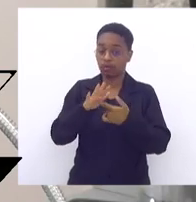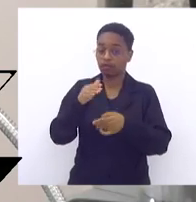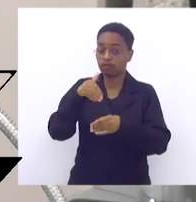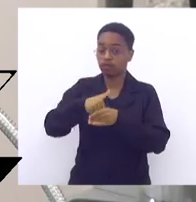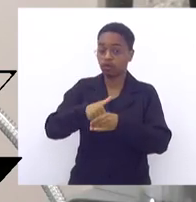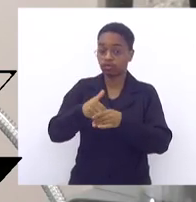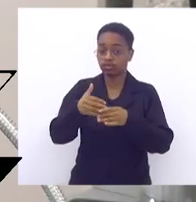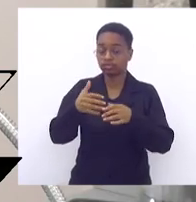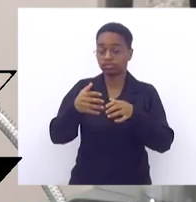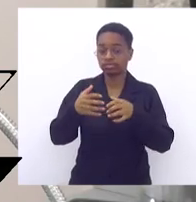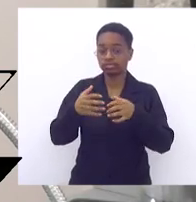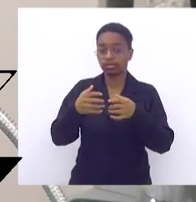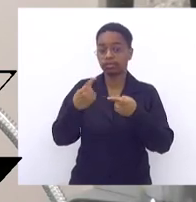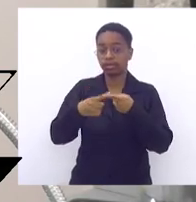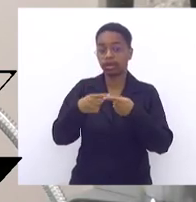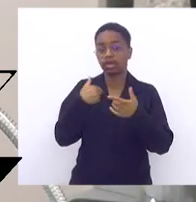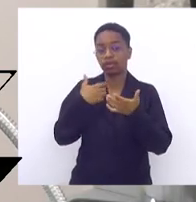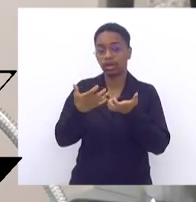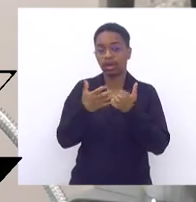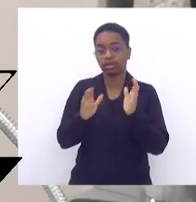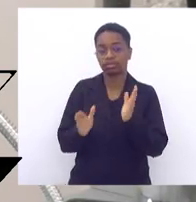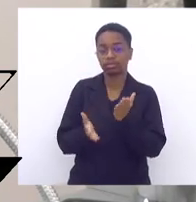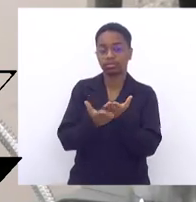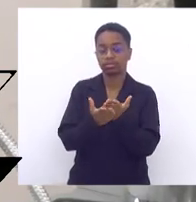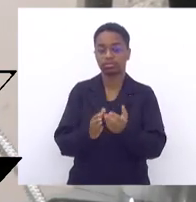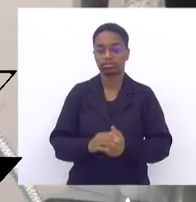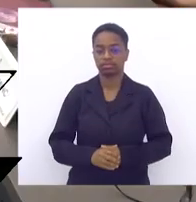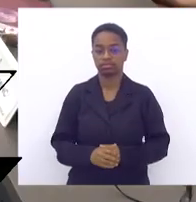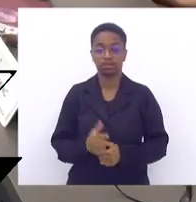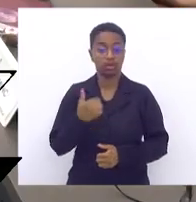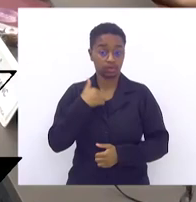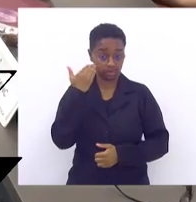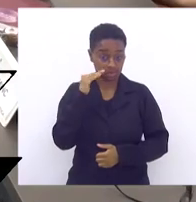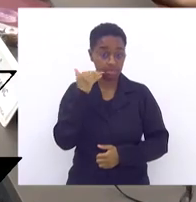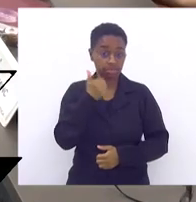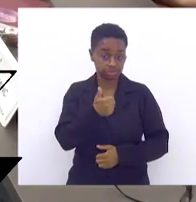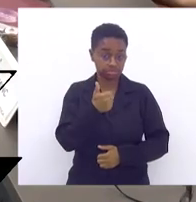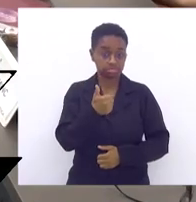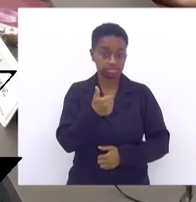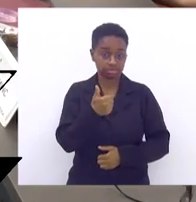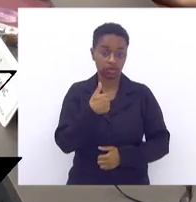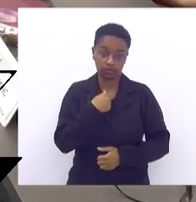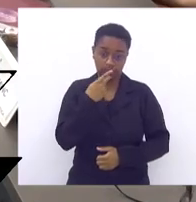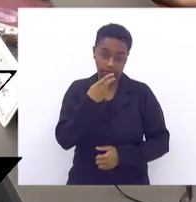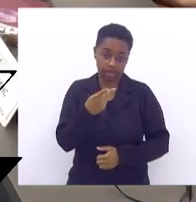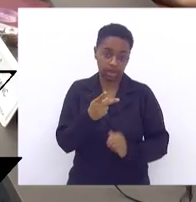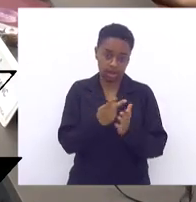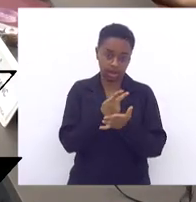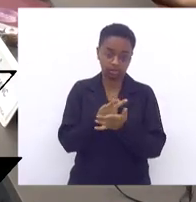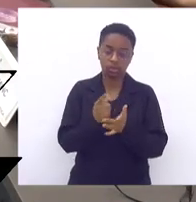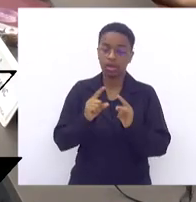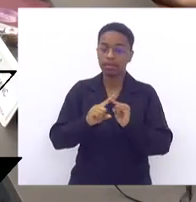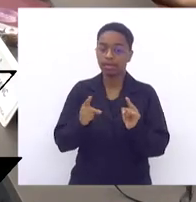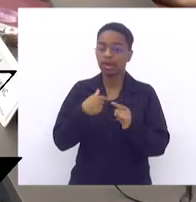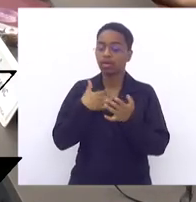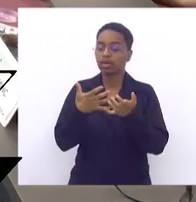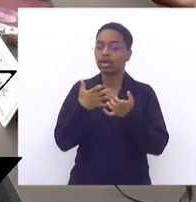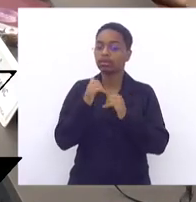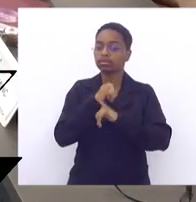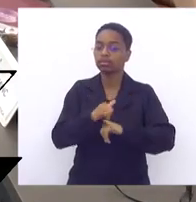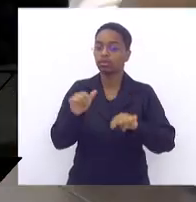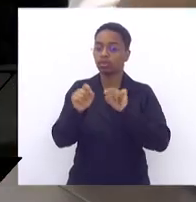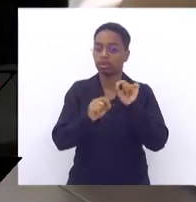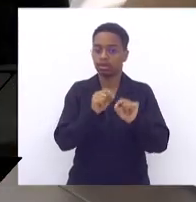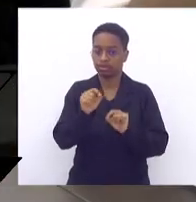pela anexação, isso, diferente do que está nos autos. Eu entendi isso. Eu me expressei mal, então. O que eu quero dizer é o seguinte.